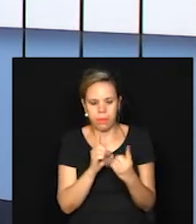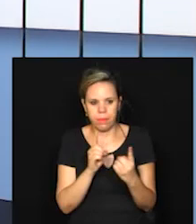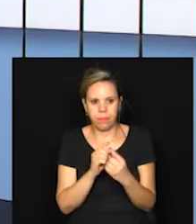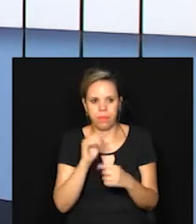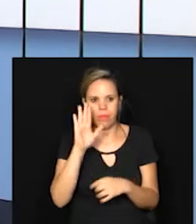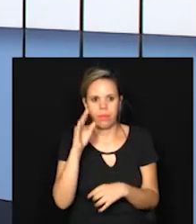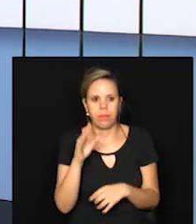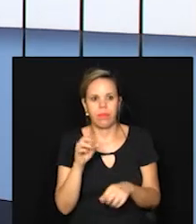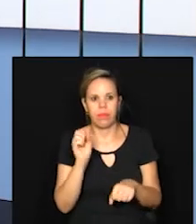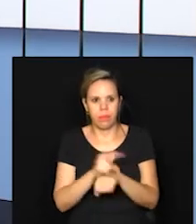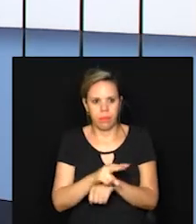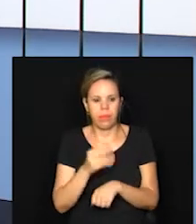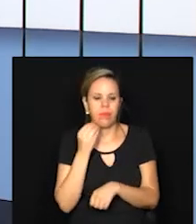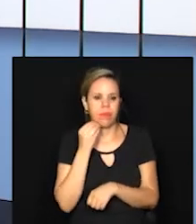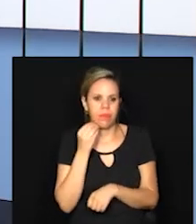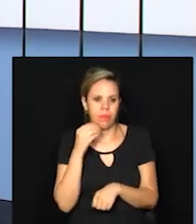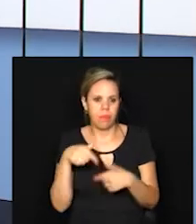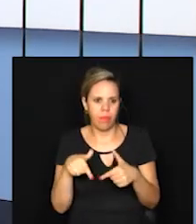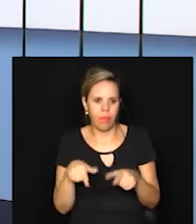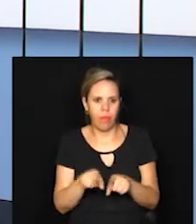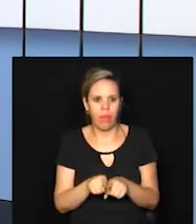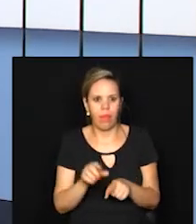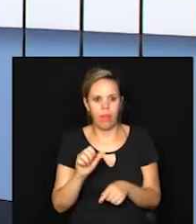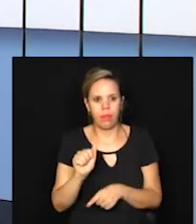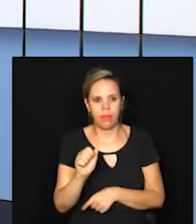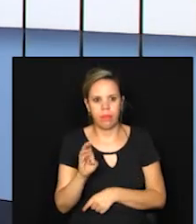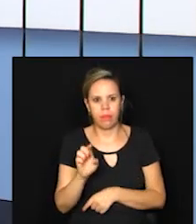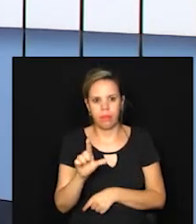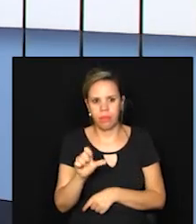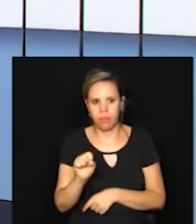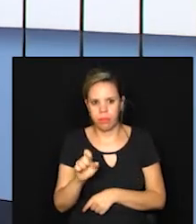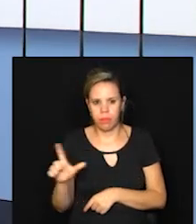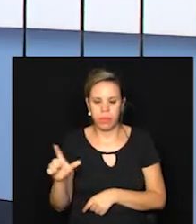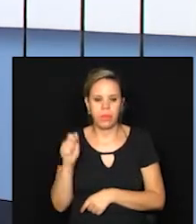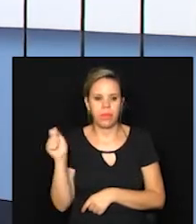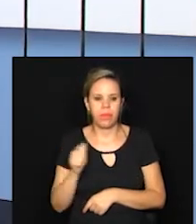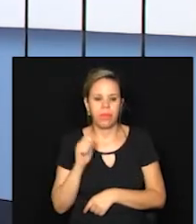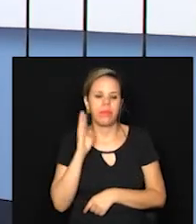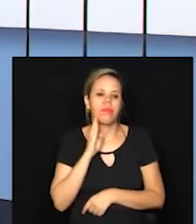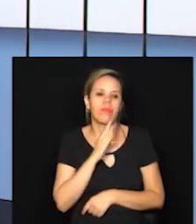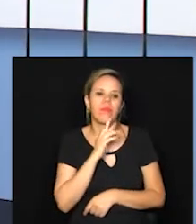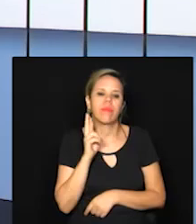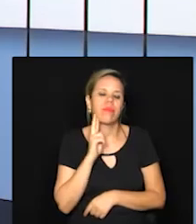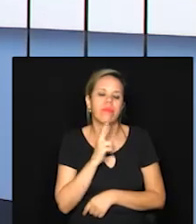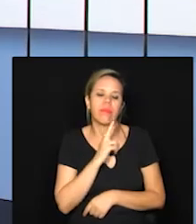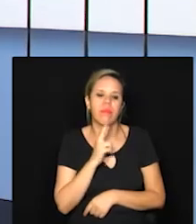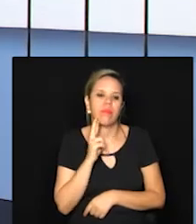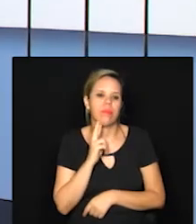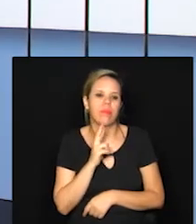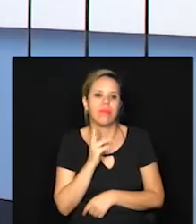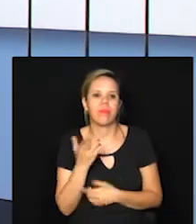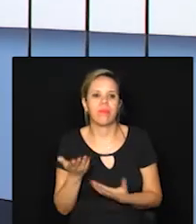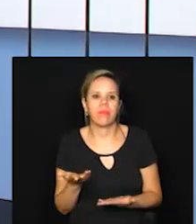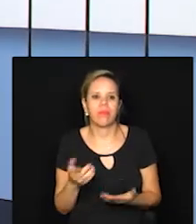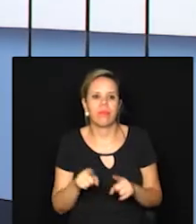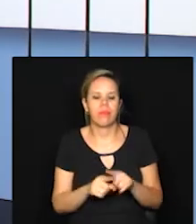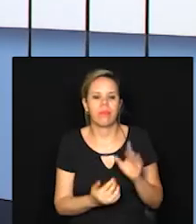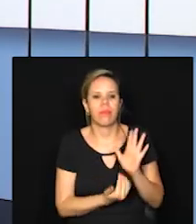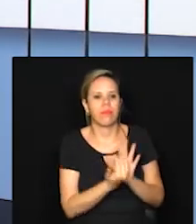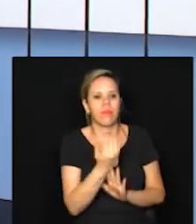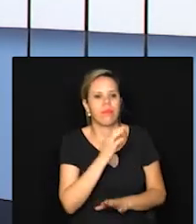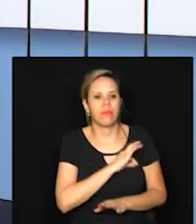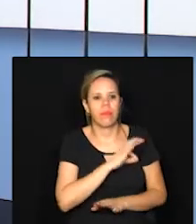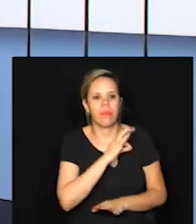mais empregos gerados e também a Abrazel, a Associação de Bares e Restaurantes, ela prevê aí que vai aumentar a renda